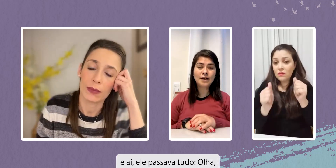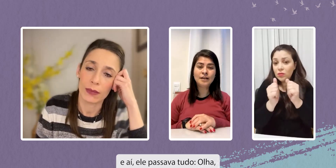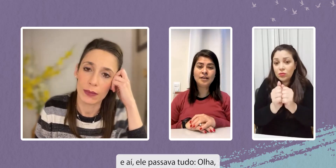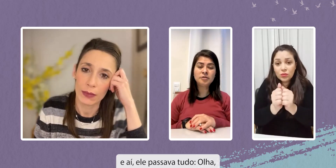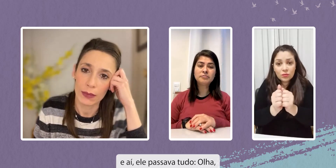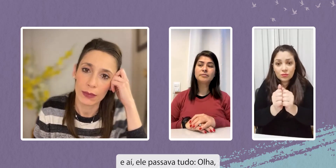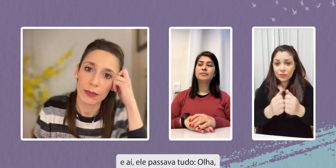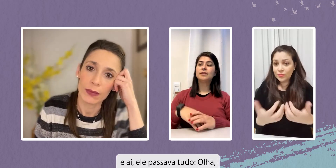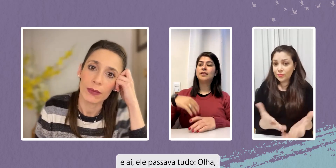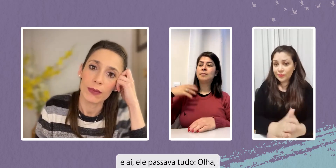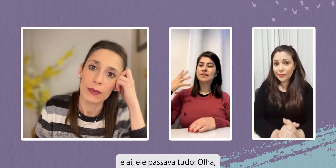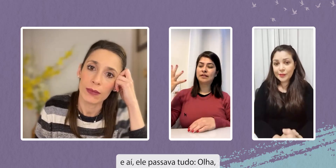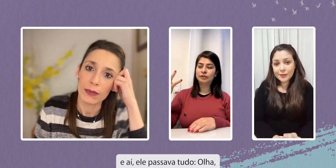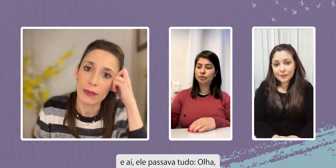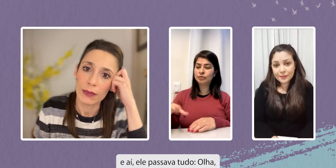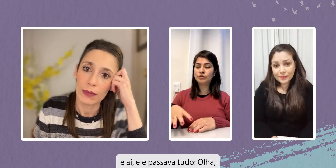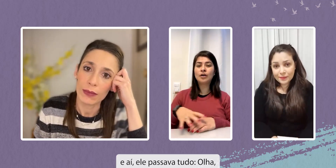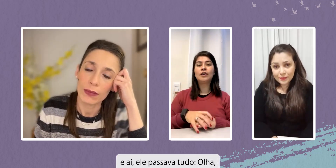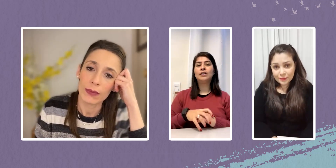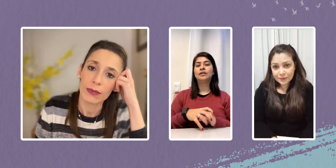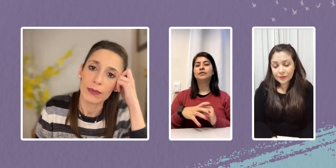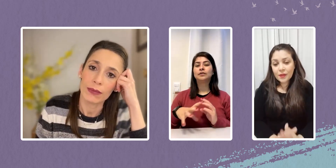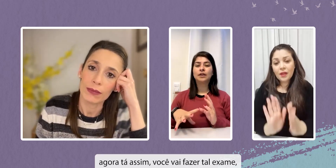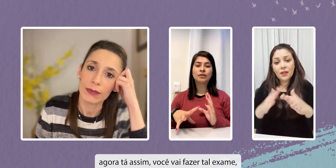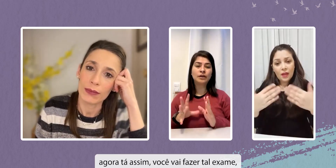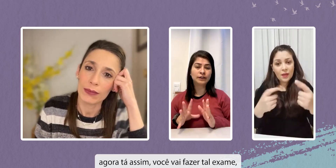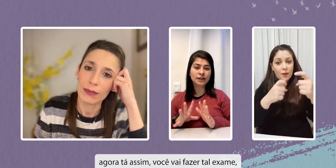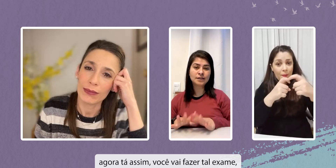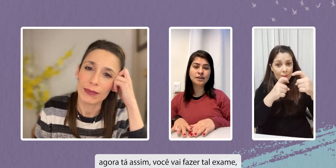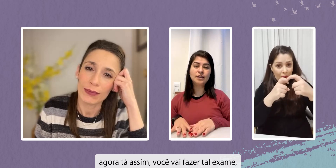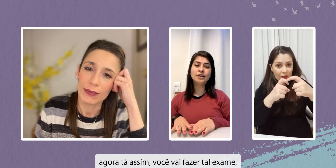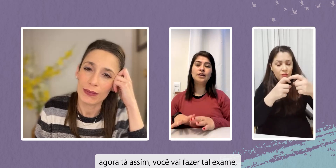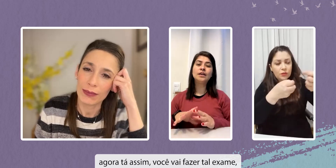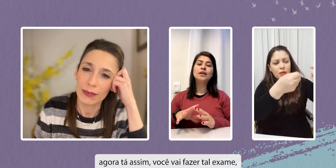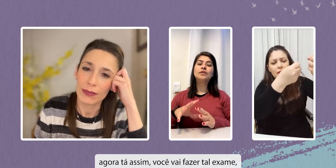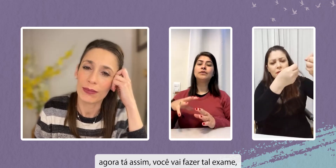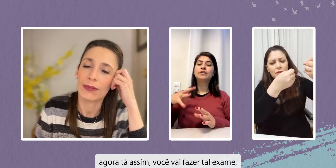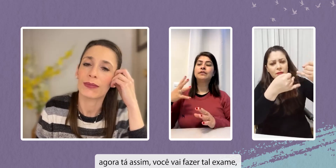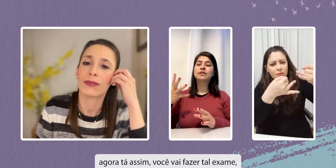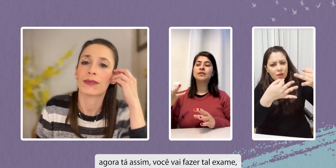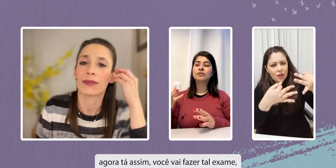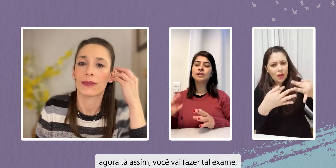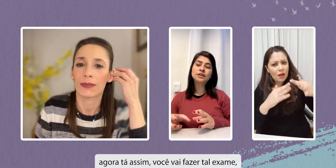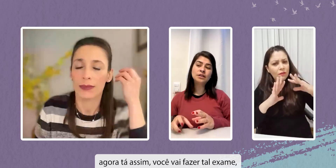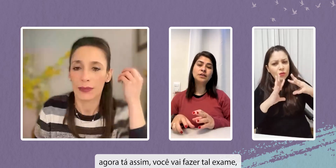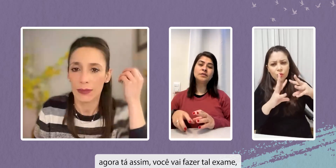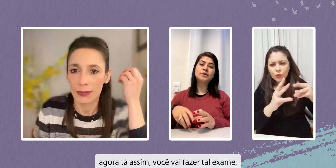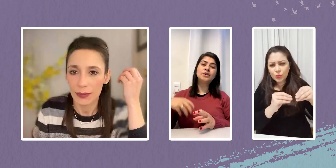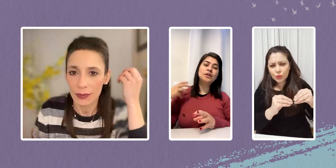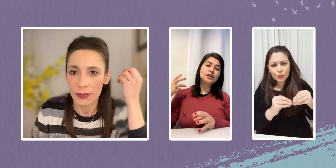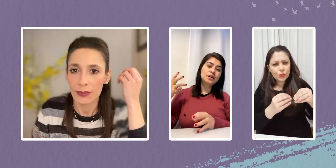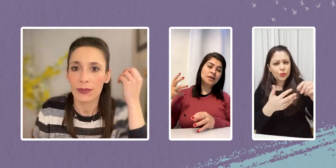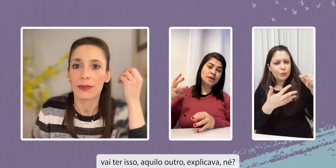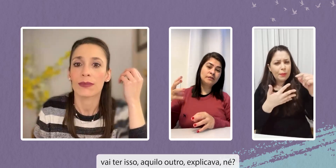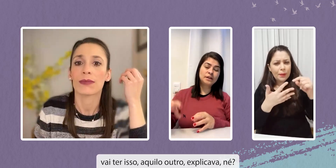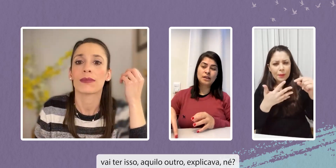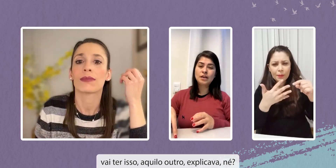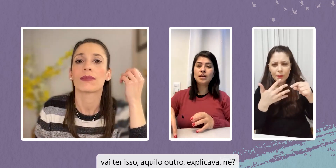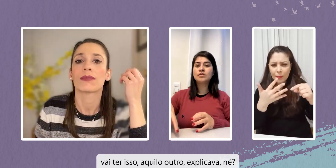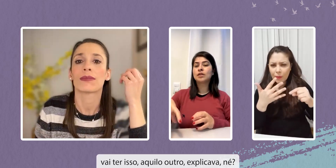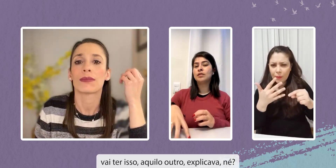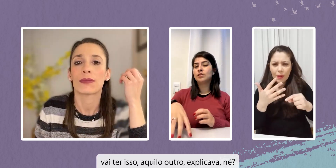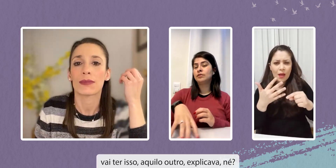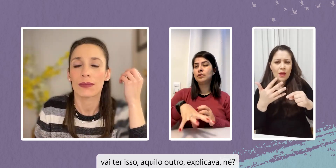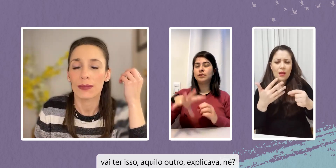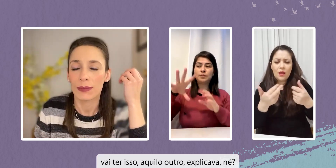E aí, ele passava tudo, olha, agora tá assim, você vai fazer tal exame, vai ter